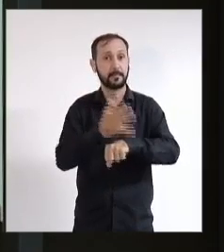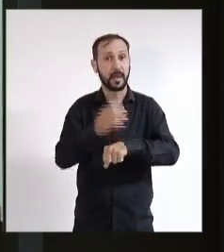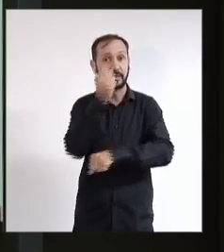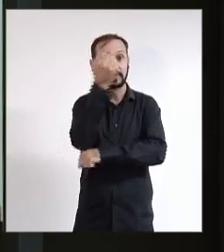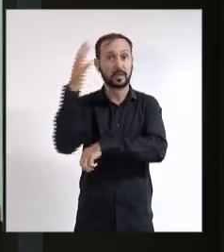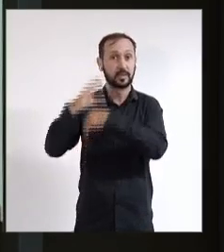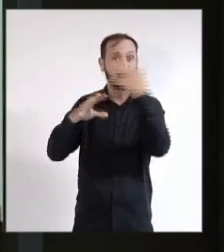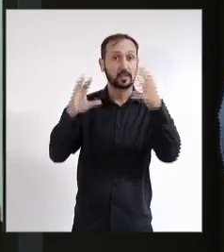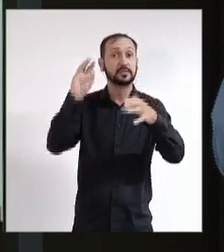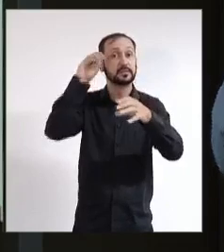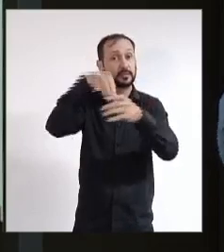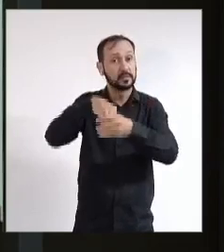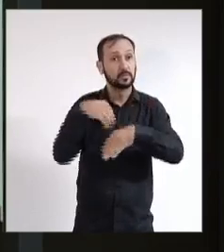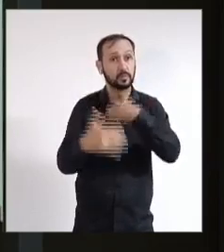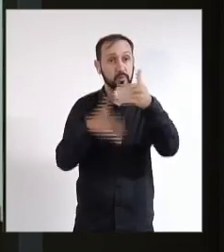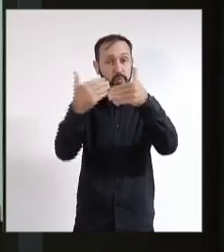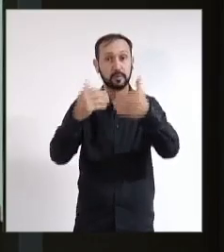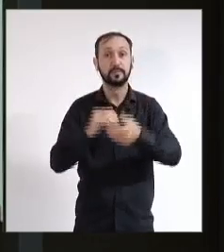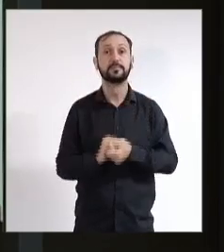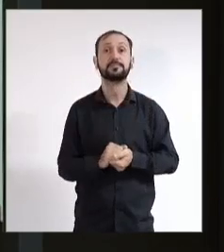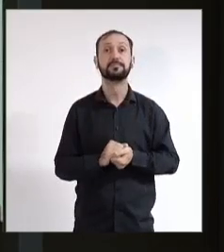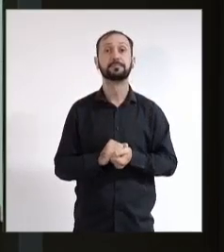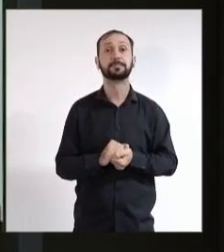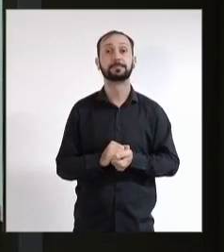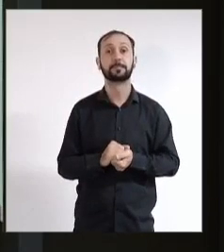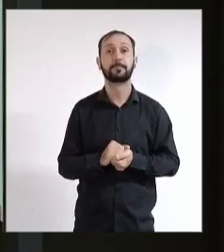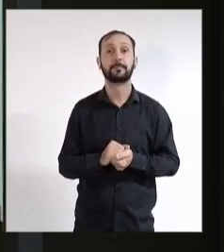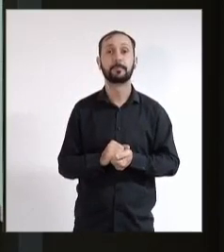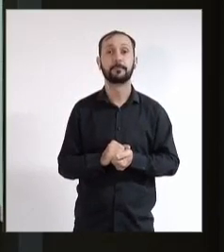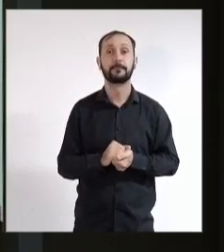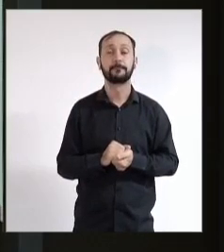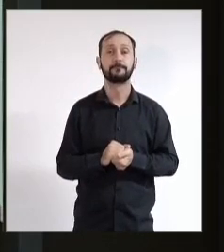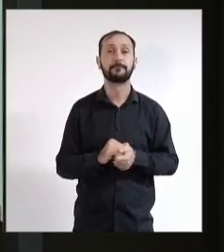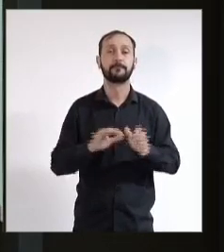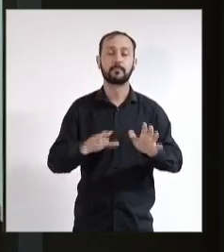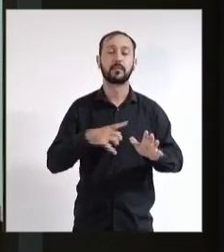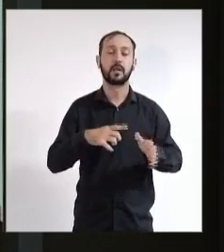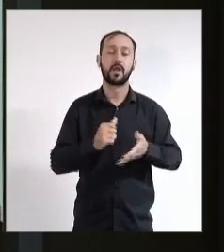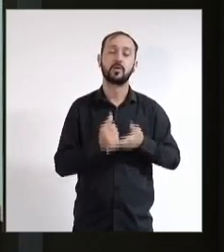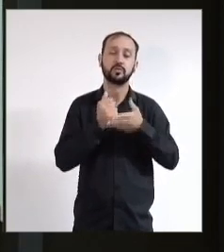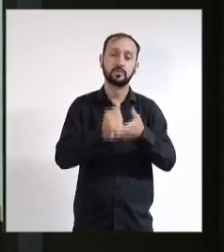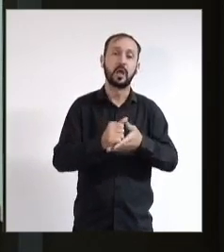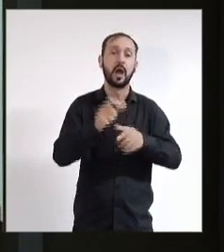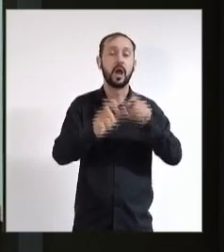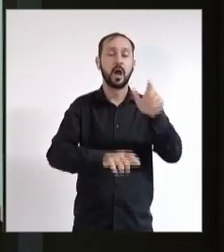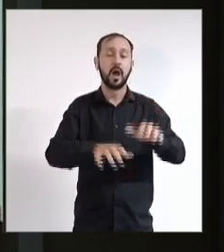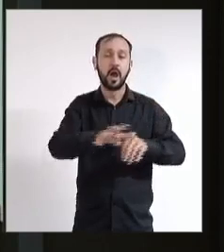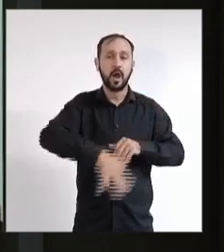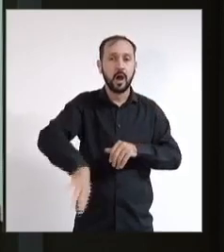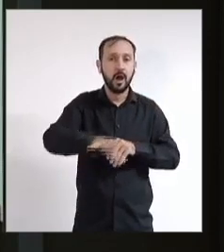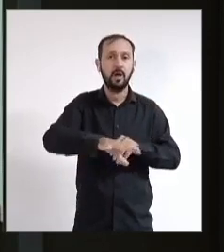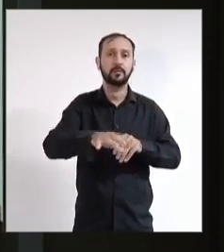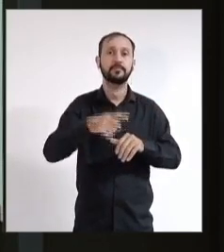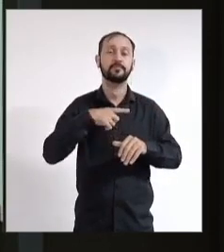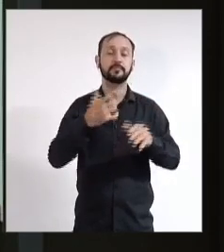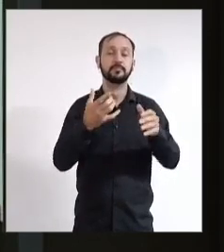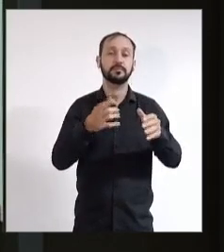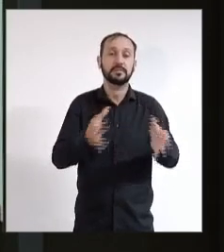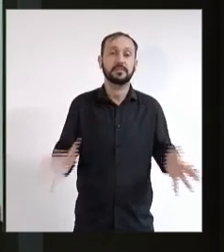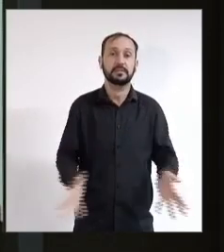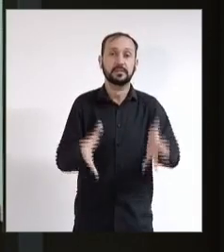no processo de desenvolvimento é proporcionar os meios e incentivos para atividades de pesquisa